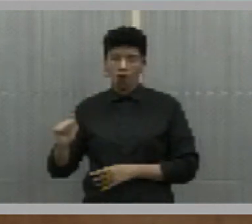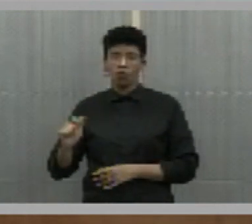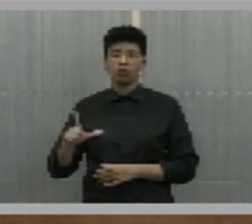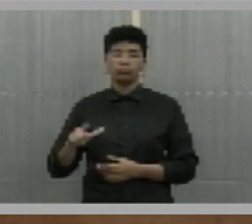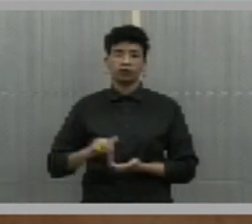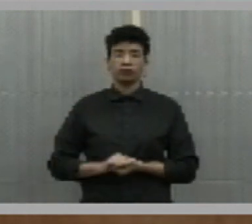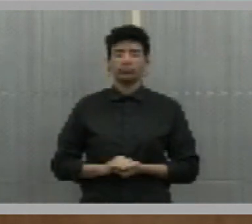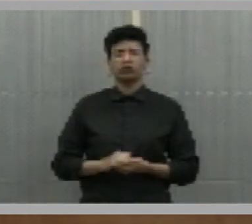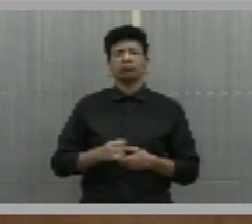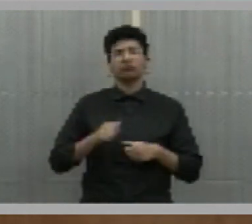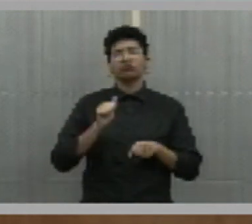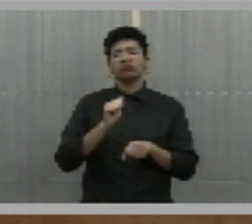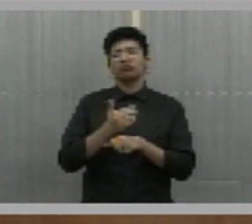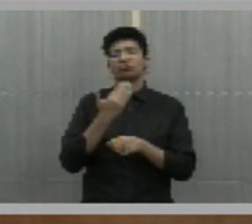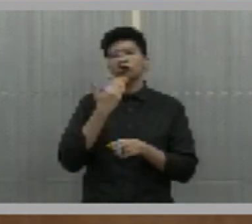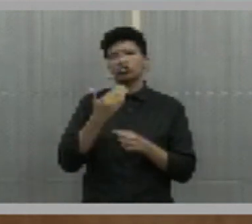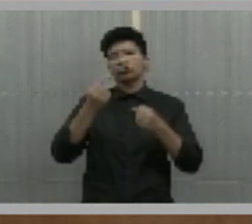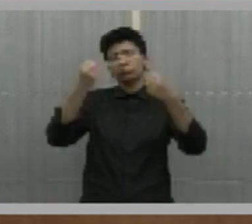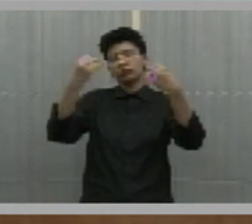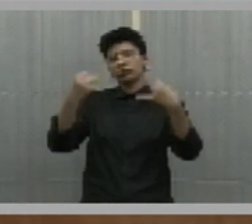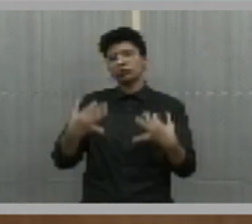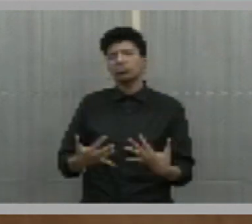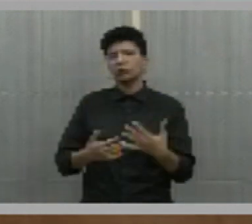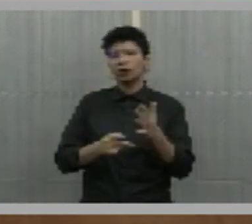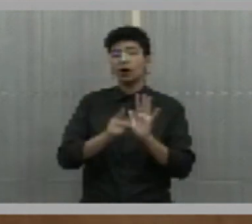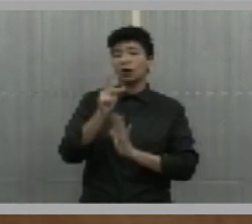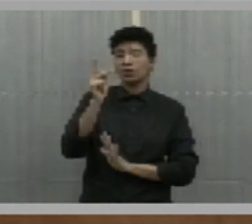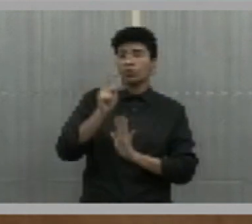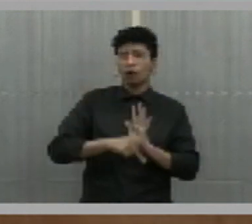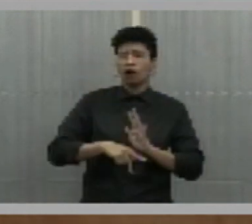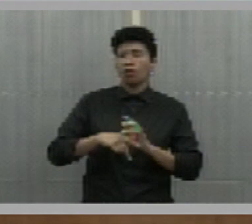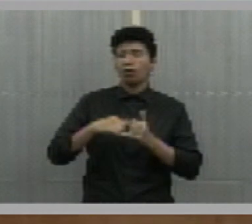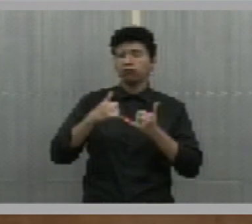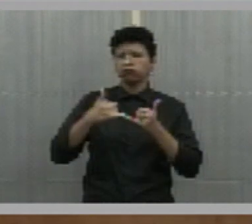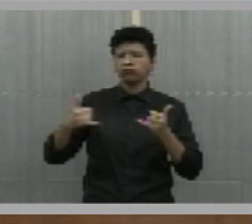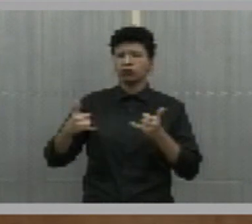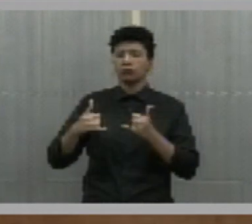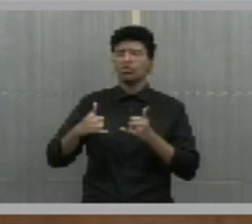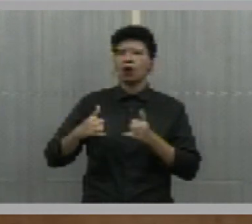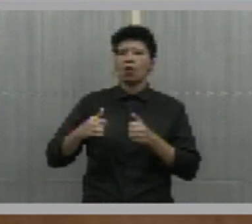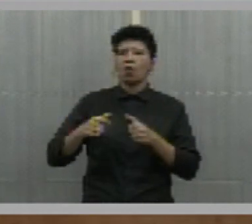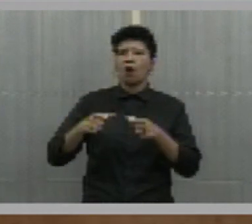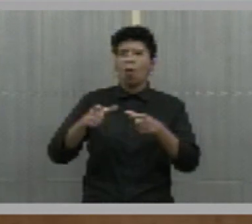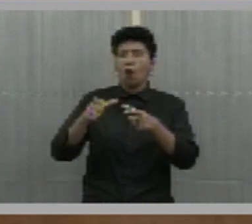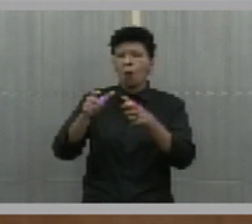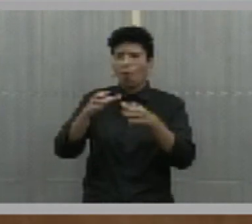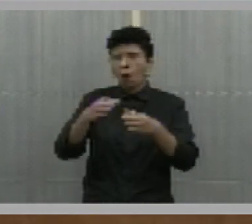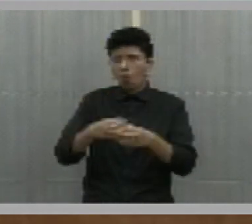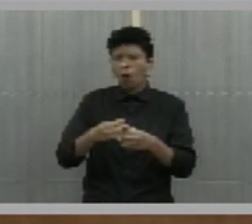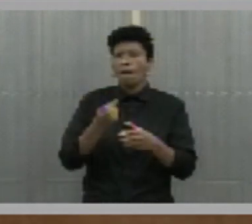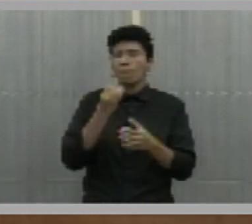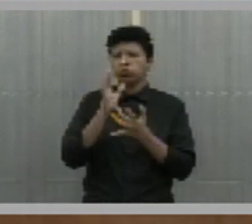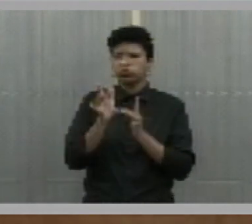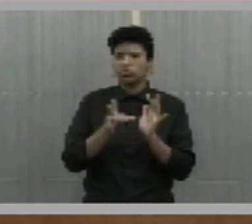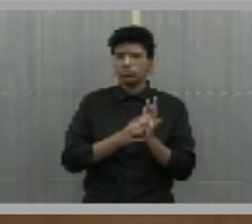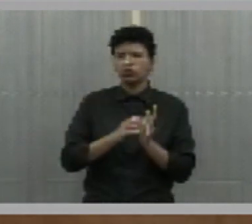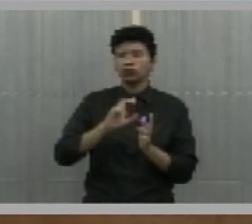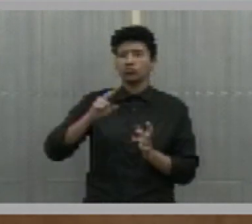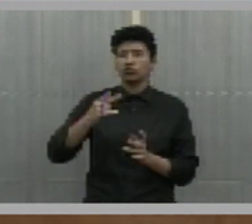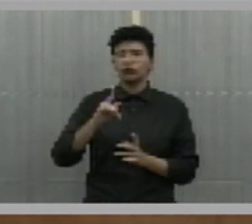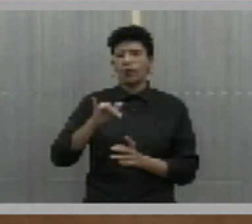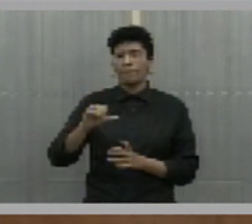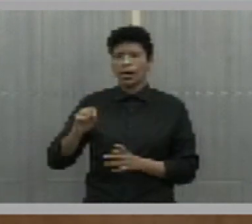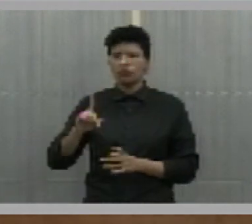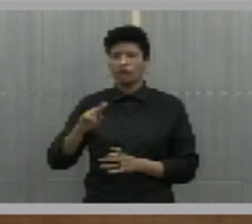solicitando esclarecimentos sobre os projetos de eletrificação nas comunidades rurais Bom Jesus, Chapada do